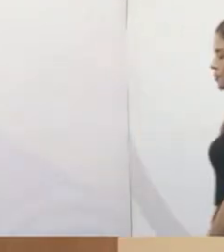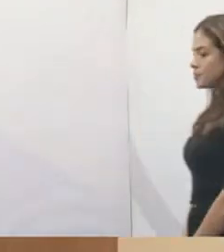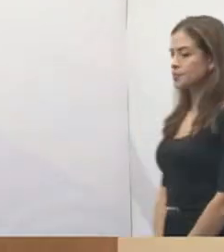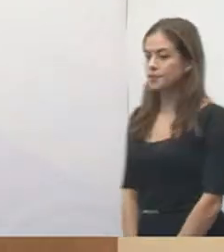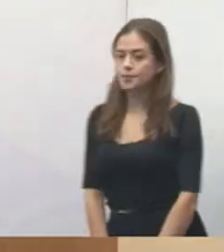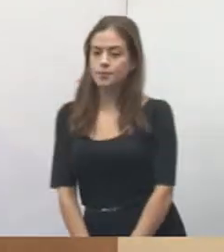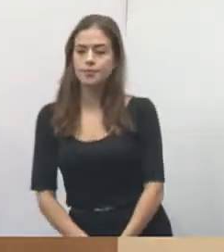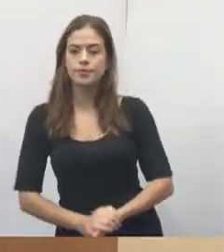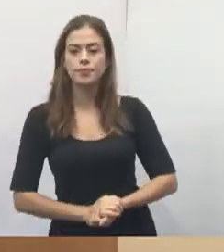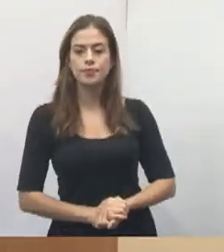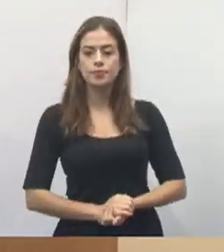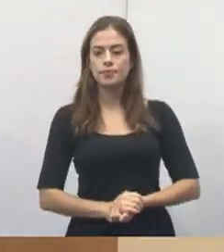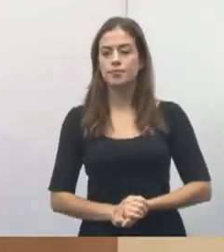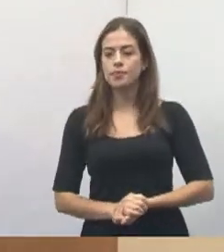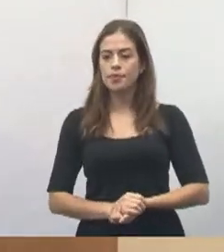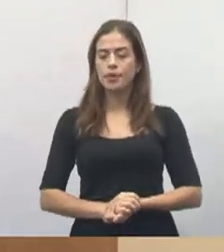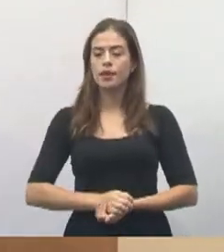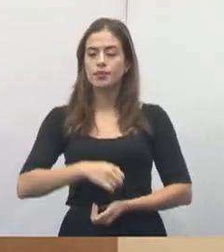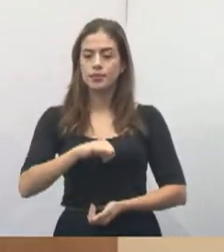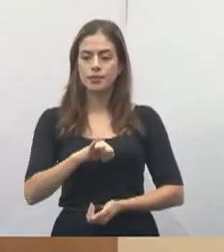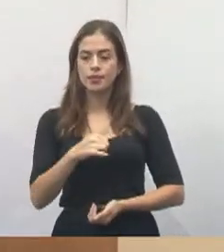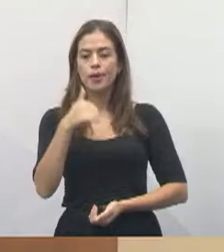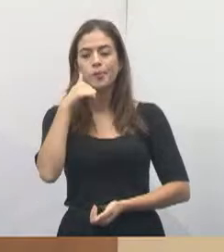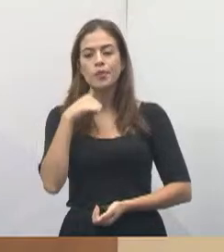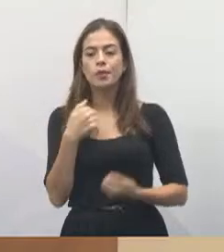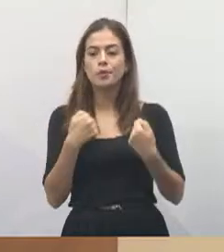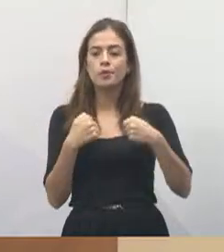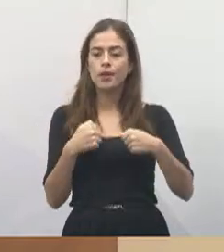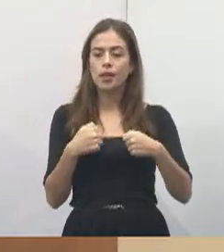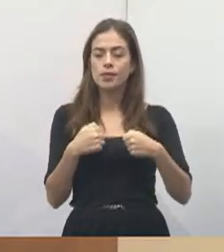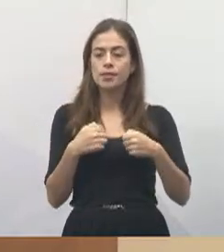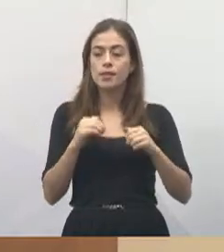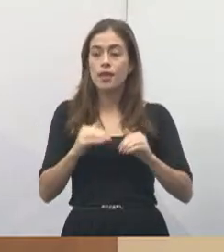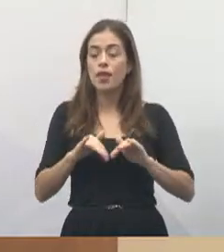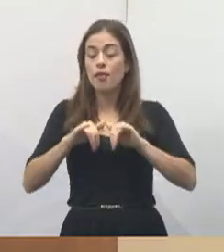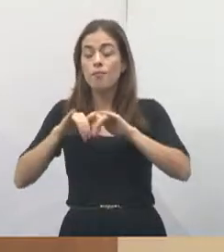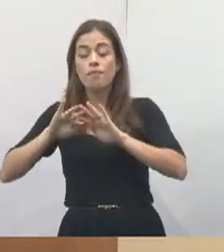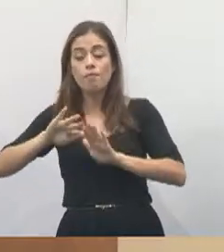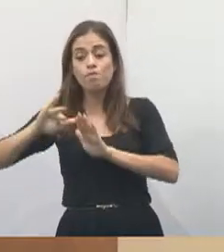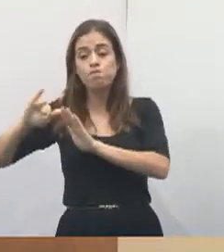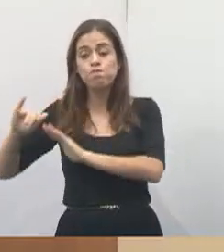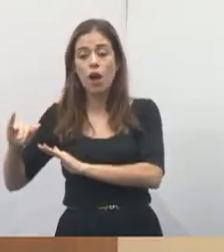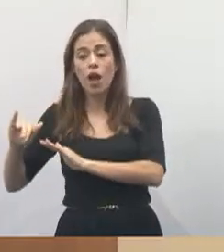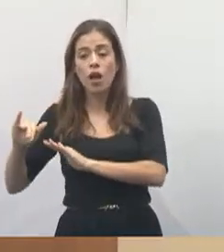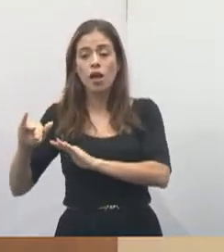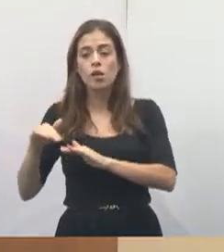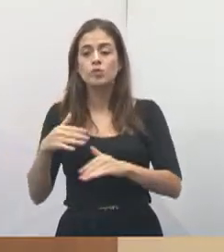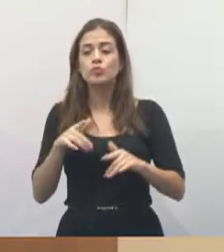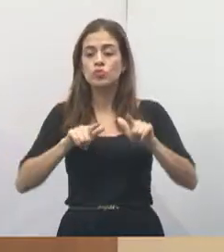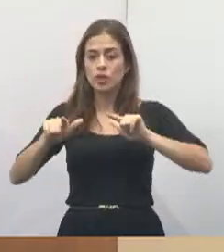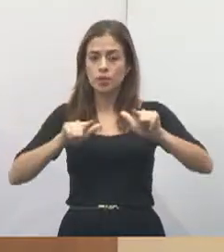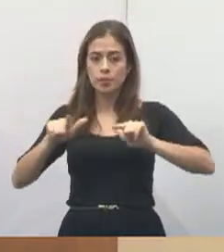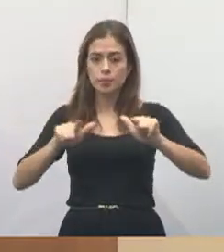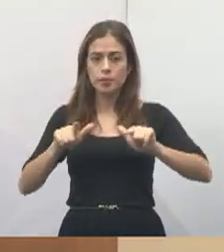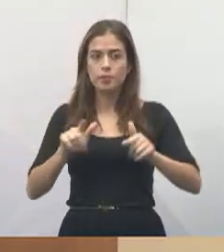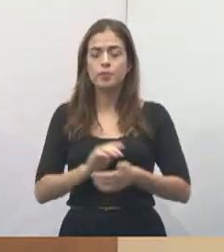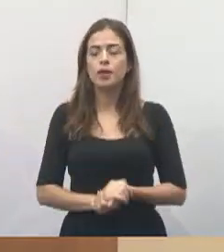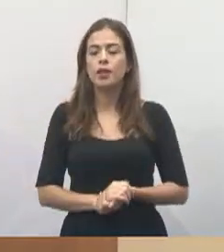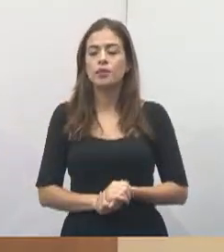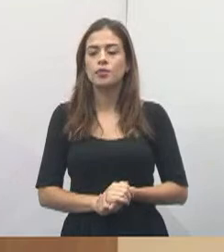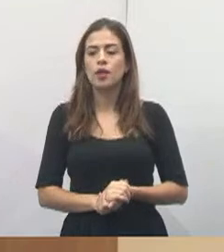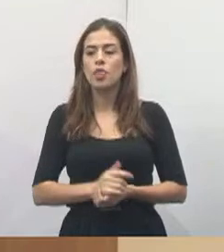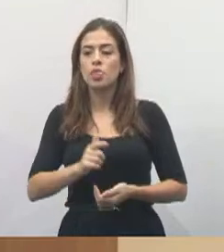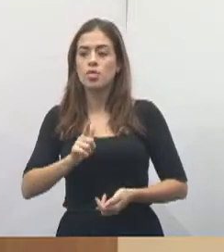precise, necessite se afastar do trabalho, a lei concede a ela 6 meses de garantia nesse